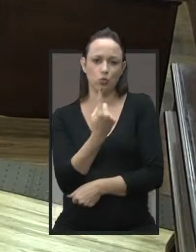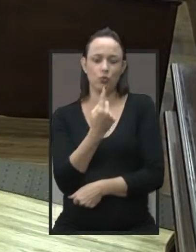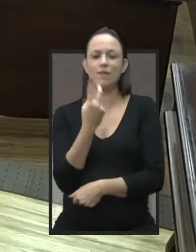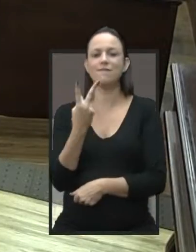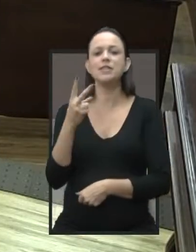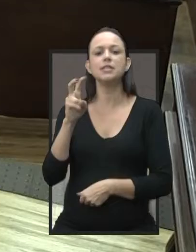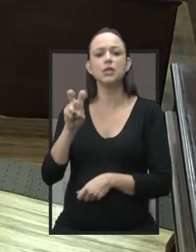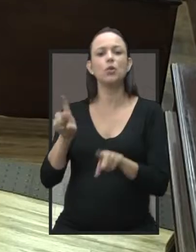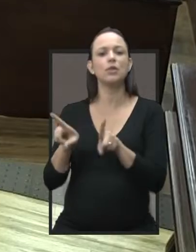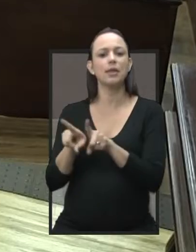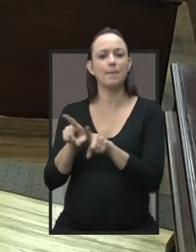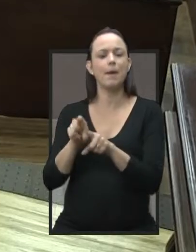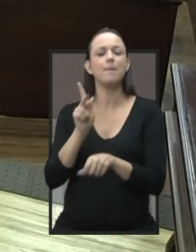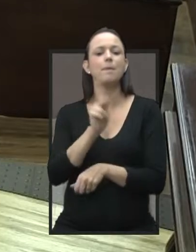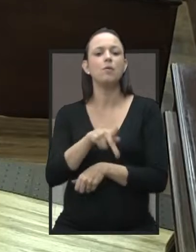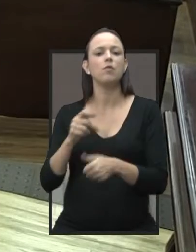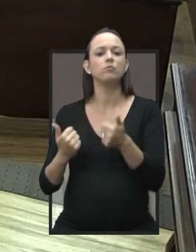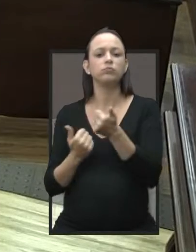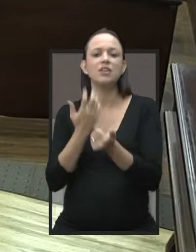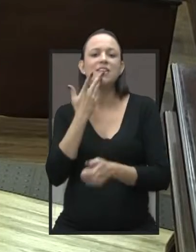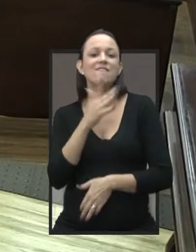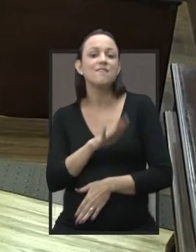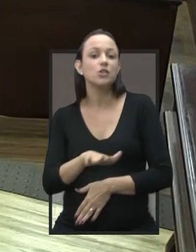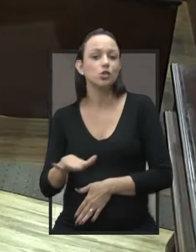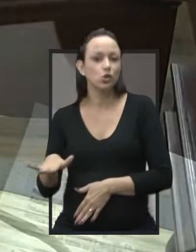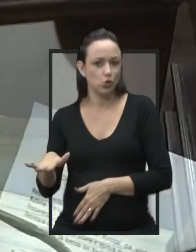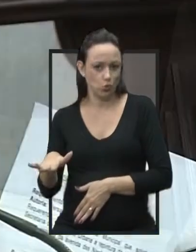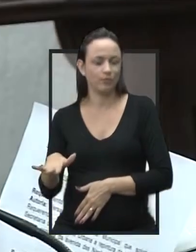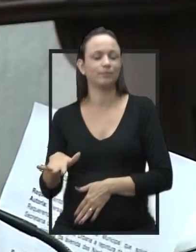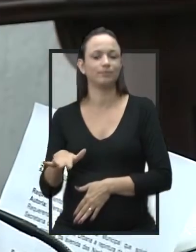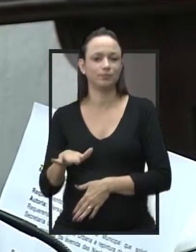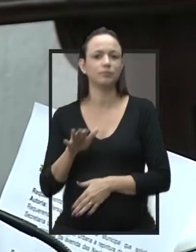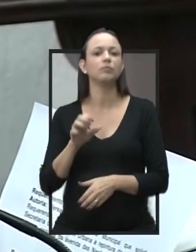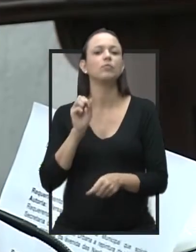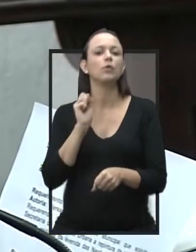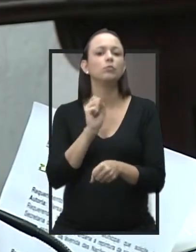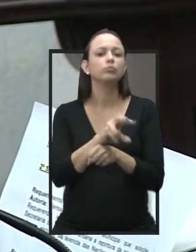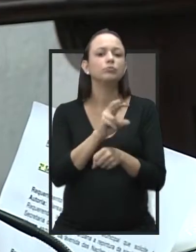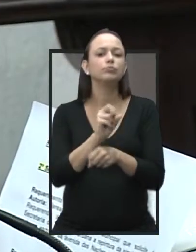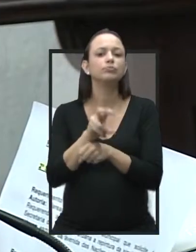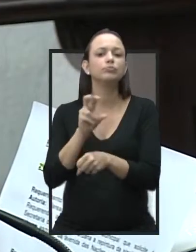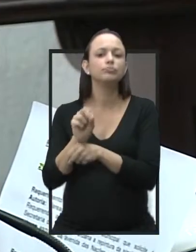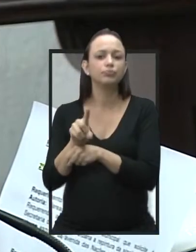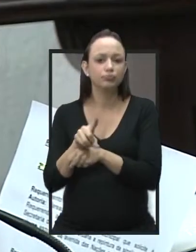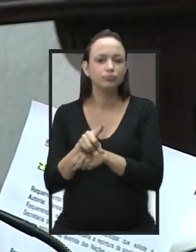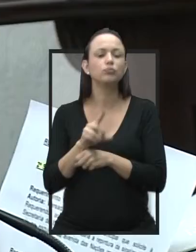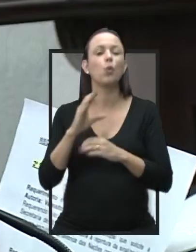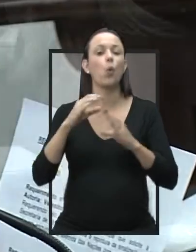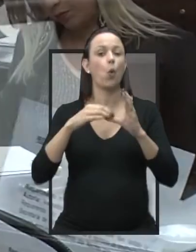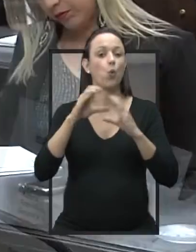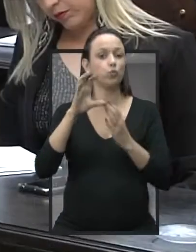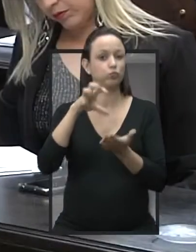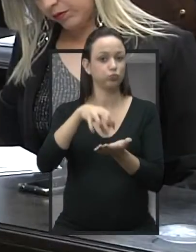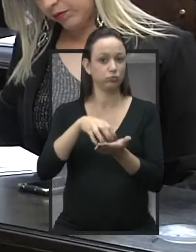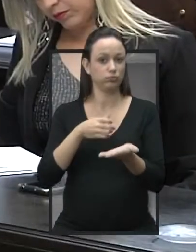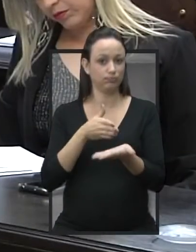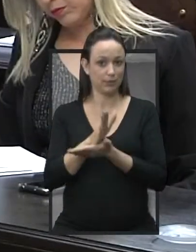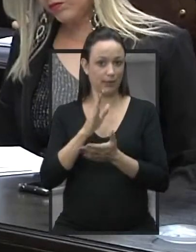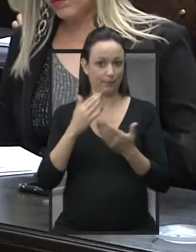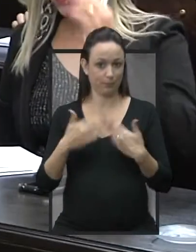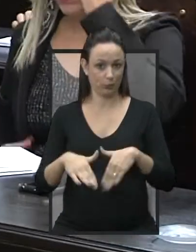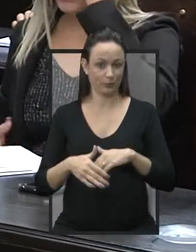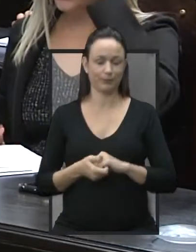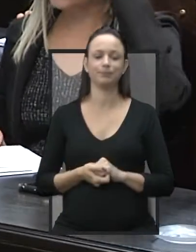cargos de professor auxiliar de educação infantil a serem preenchidos mediante concurso público